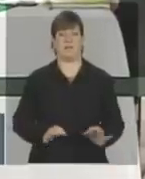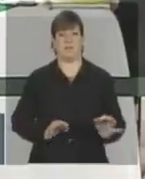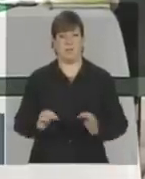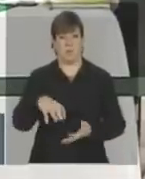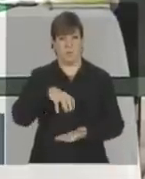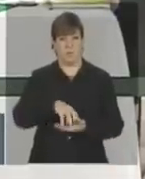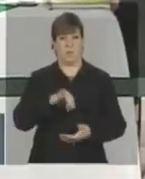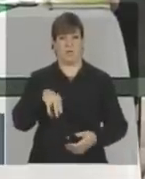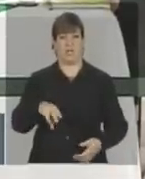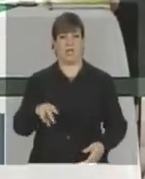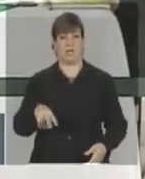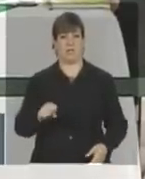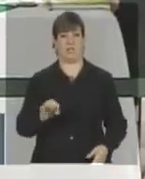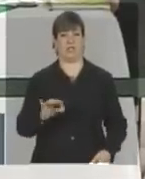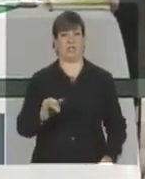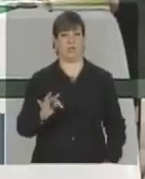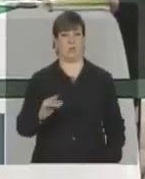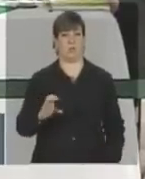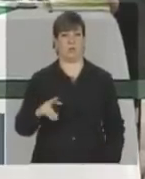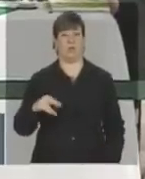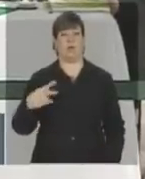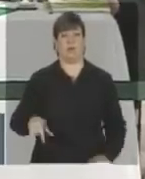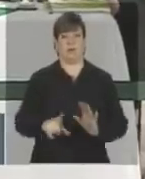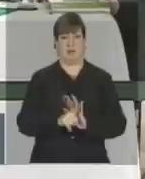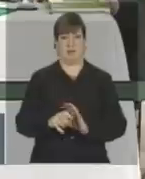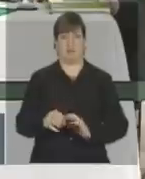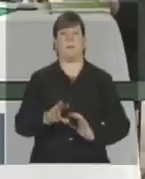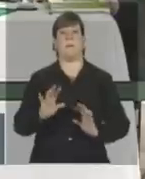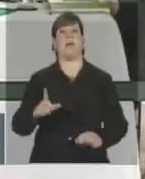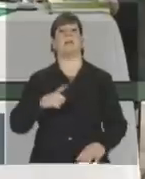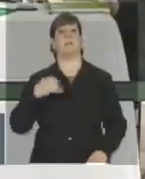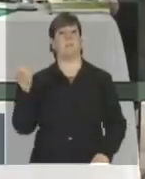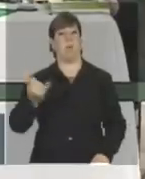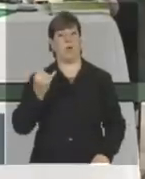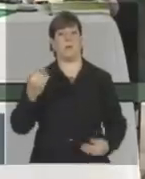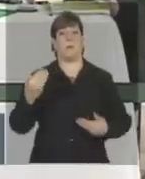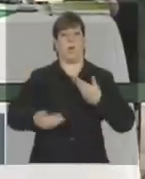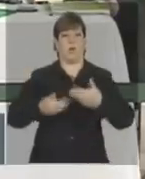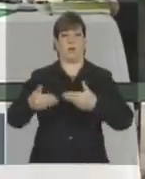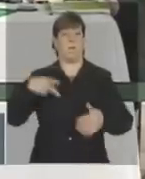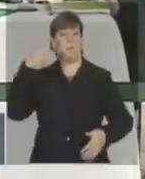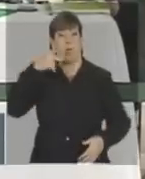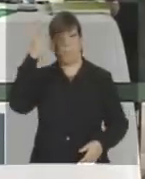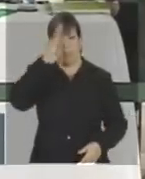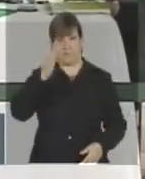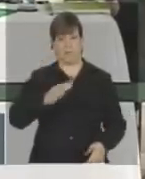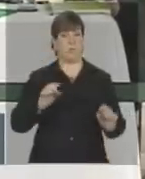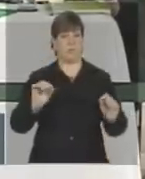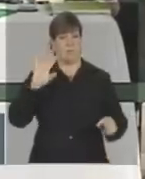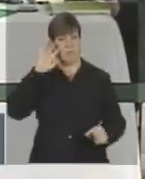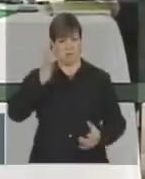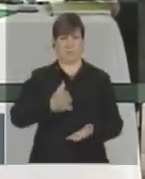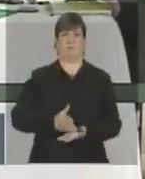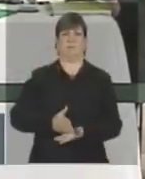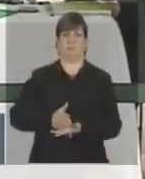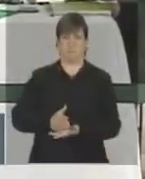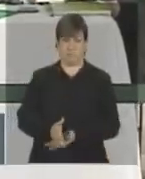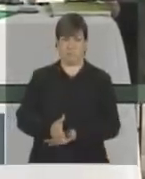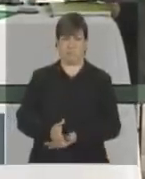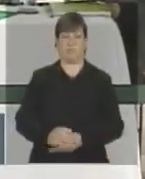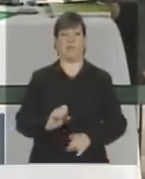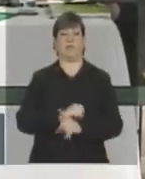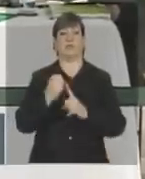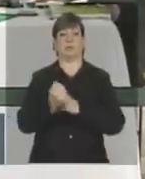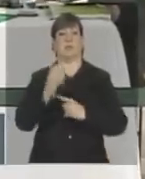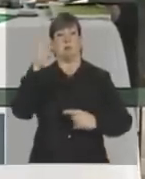algo que é muito importante da produção e do processo político brasileiro, que é a determinação da sociedade